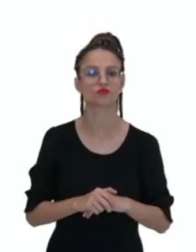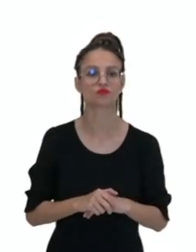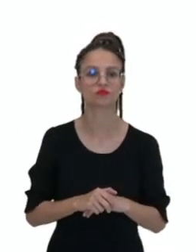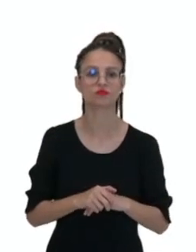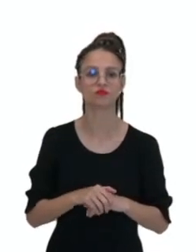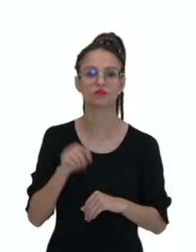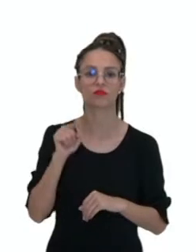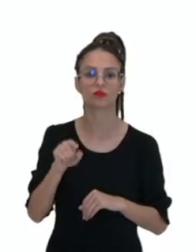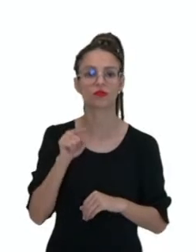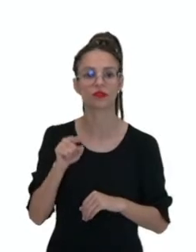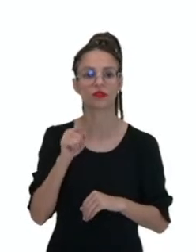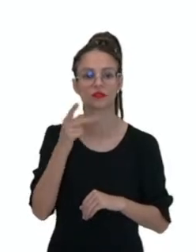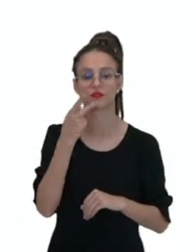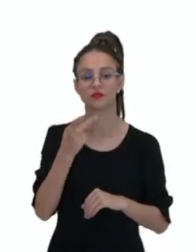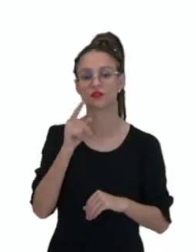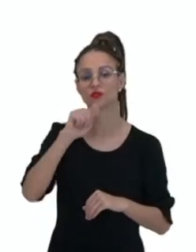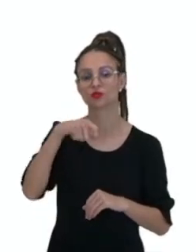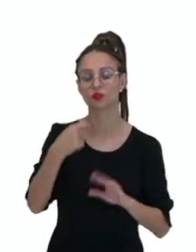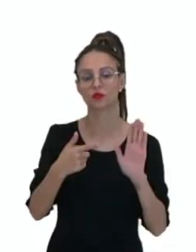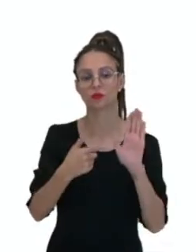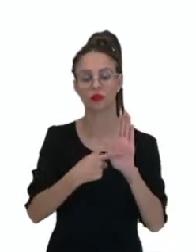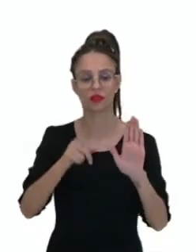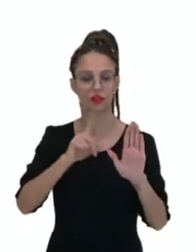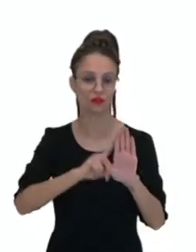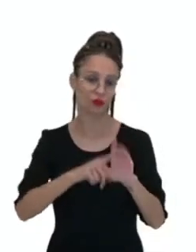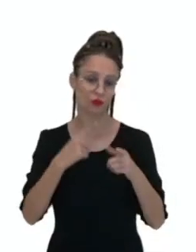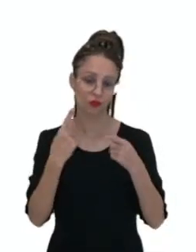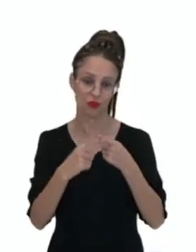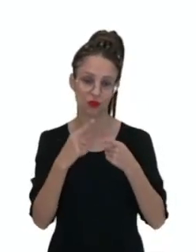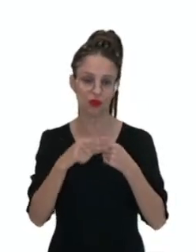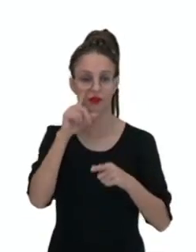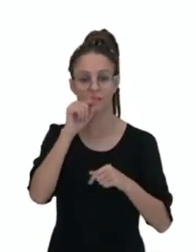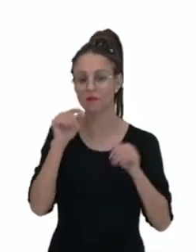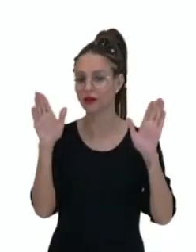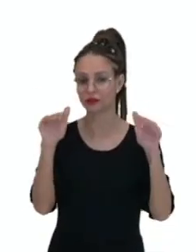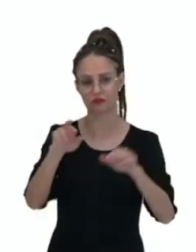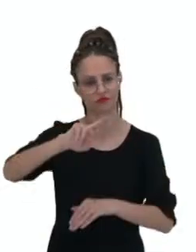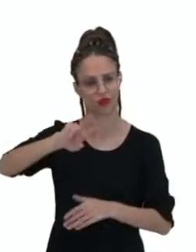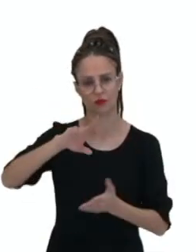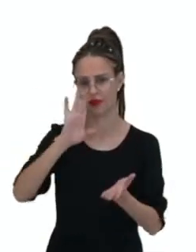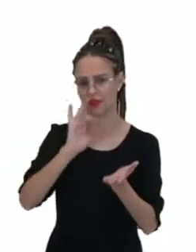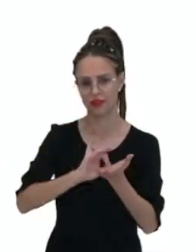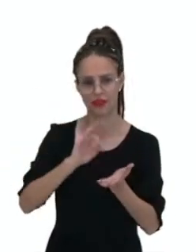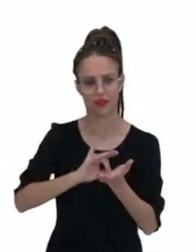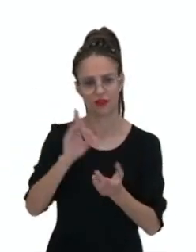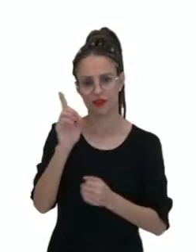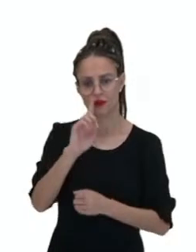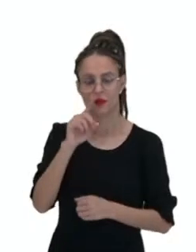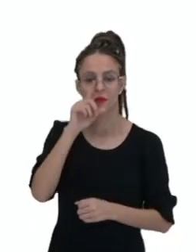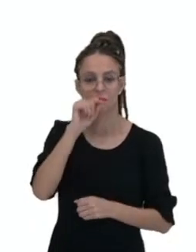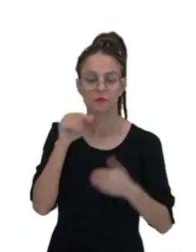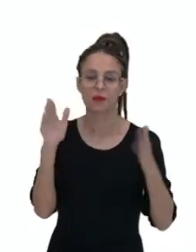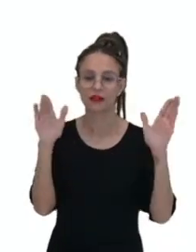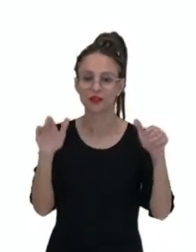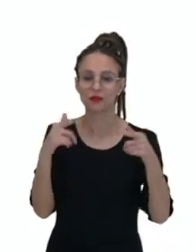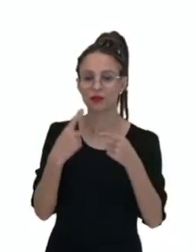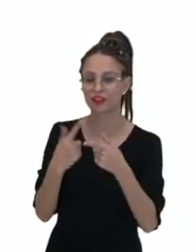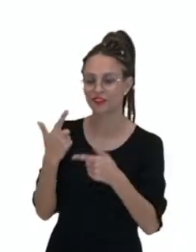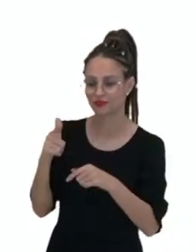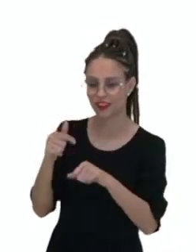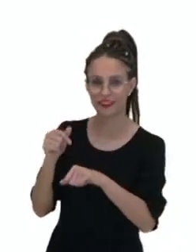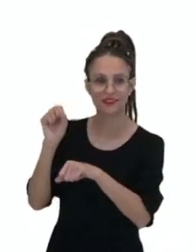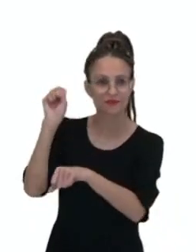no plano da metáfora, visto que os pássaros não são reais. Esses pássaros, por não terem pouso nem